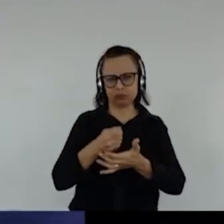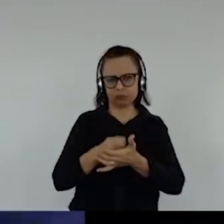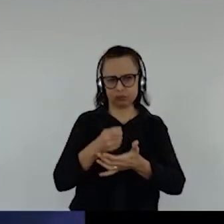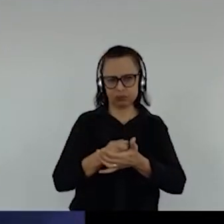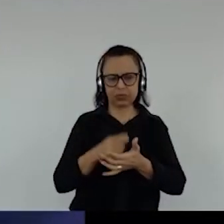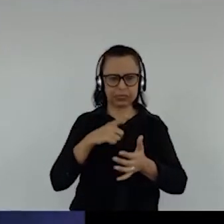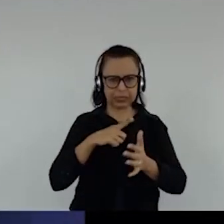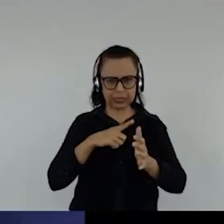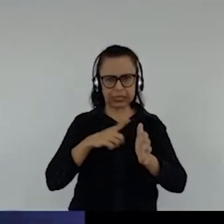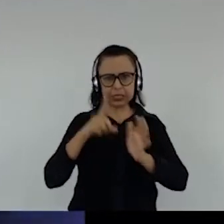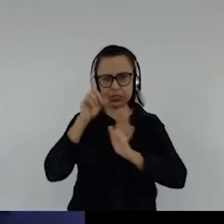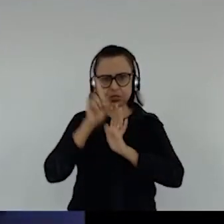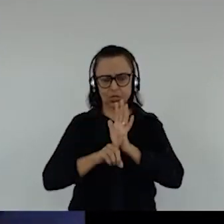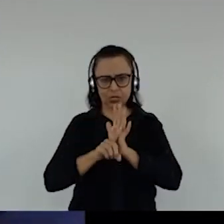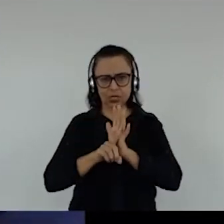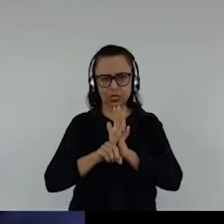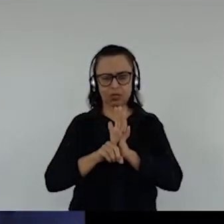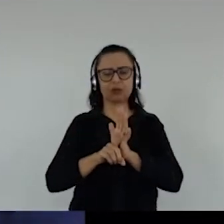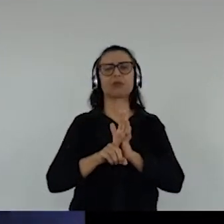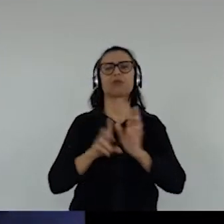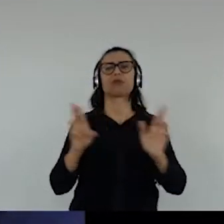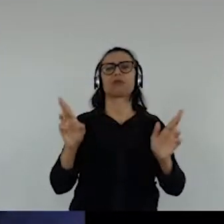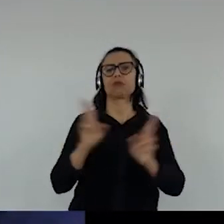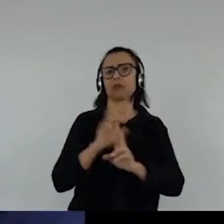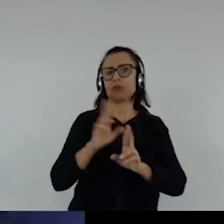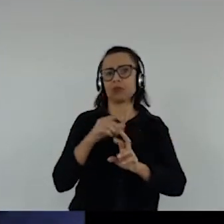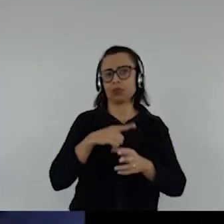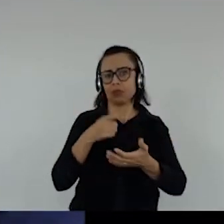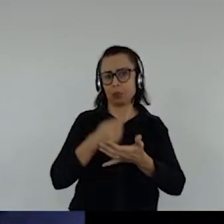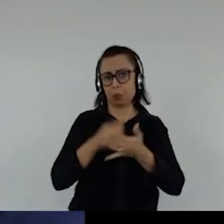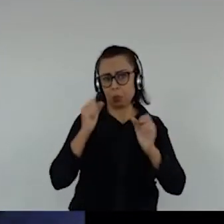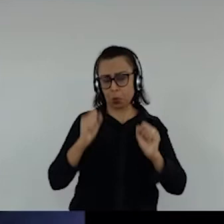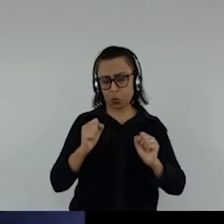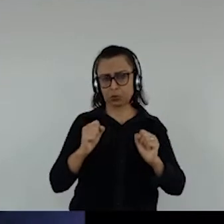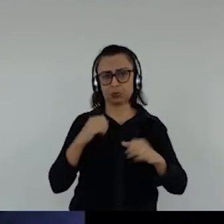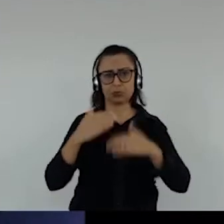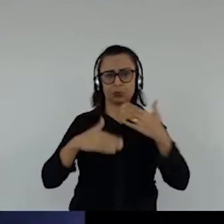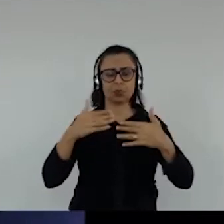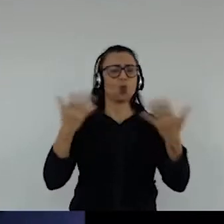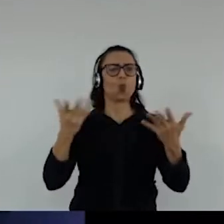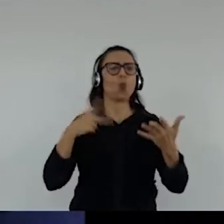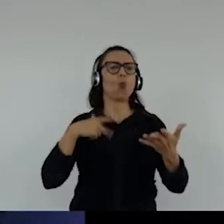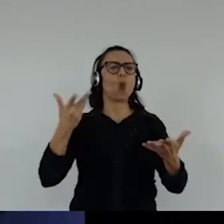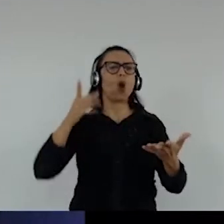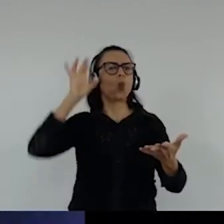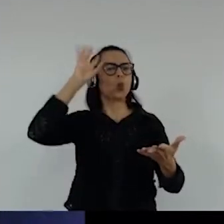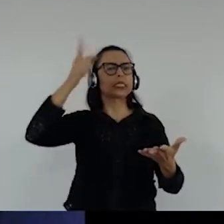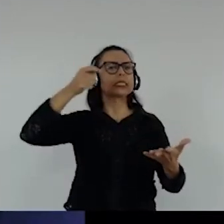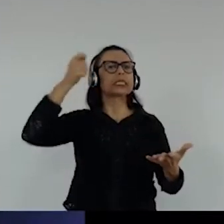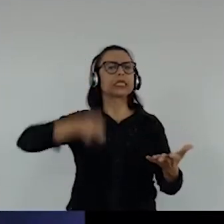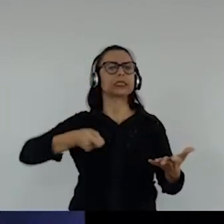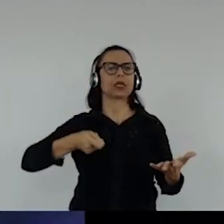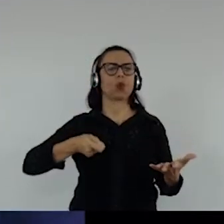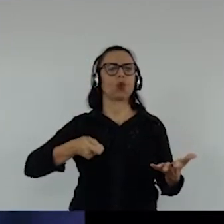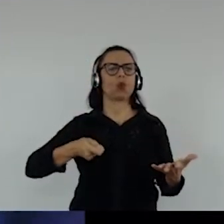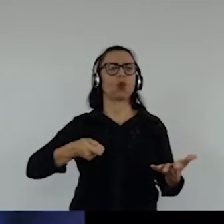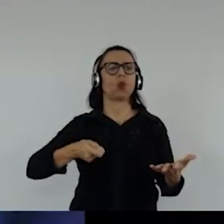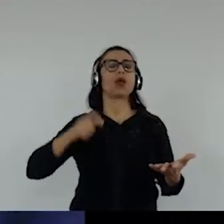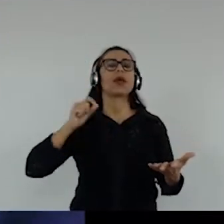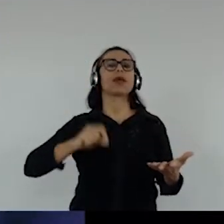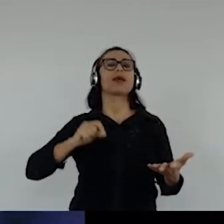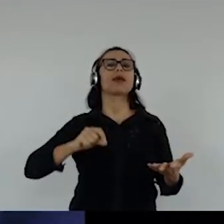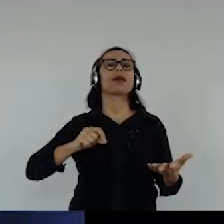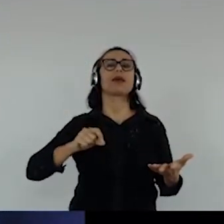correlato, direito, correlato, dever, podemos executá-lo, qual seria a sanção para a parte que,